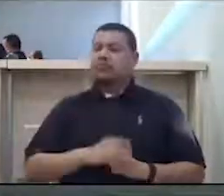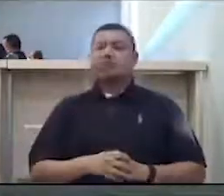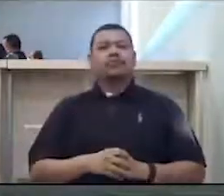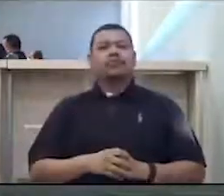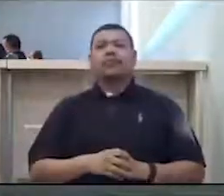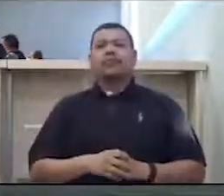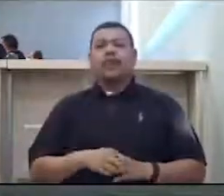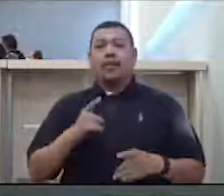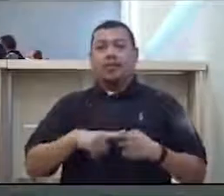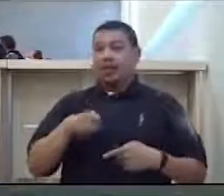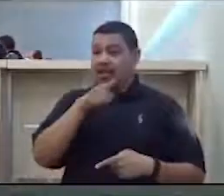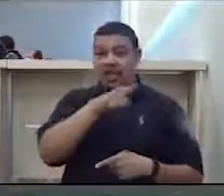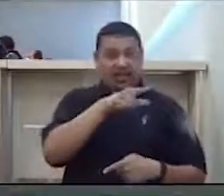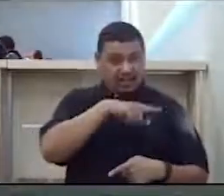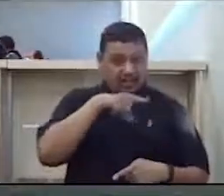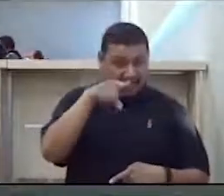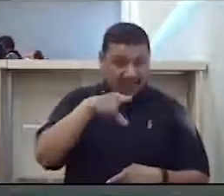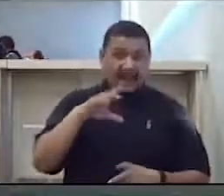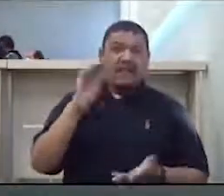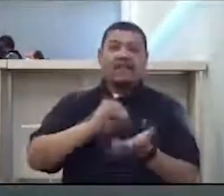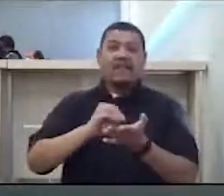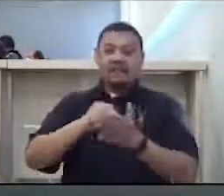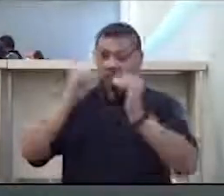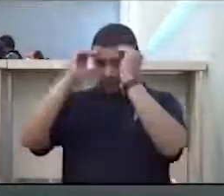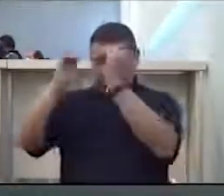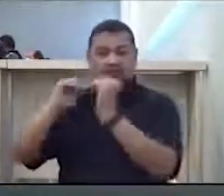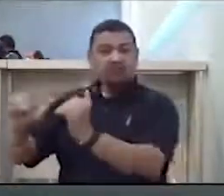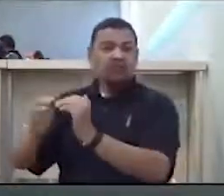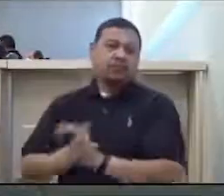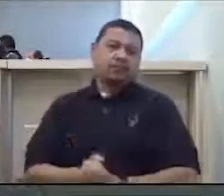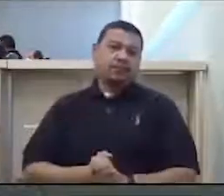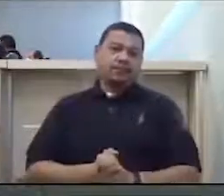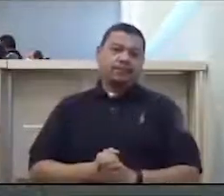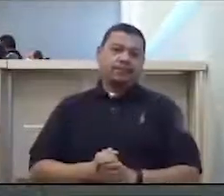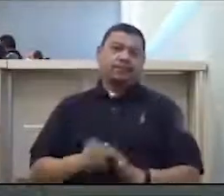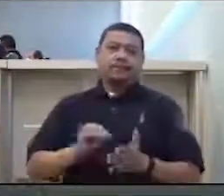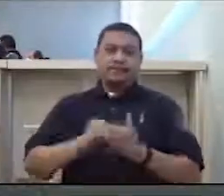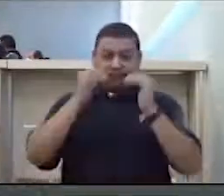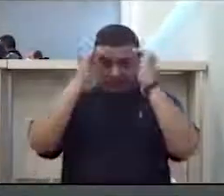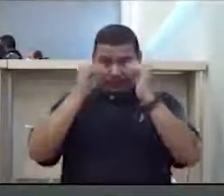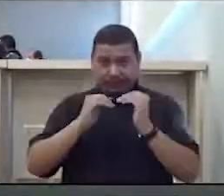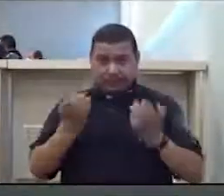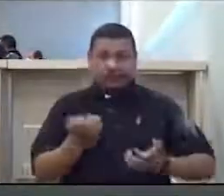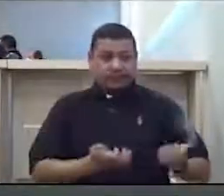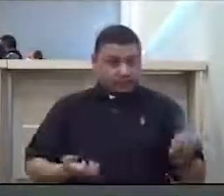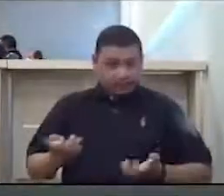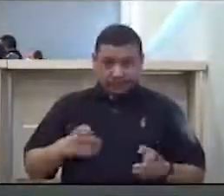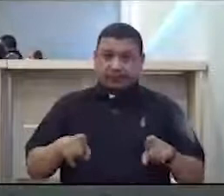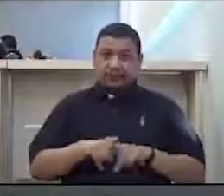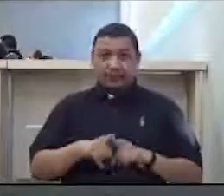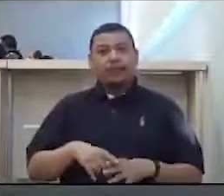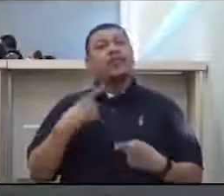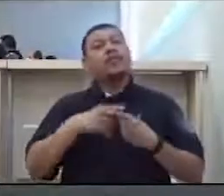respeito e consideração com o povo, com os servidores. Agora, por que exonerou